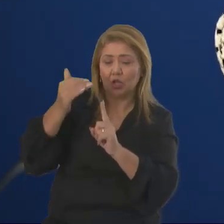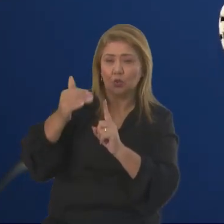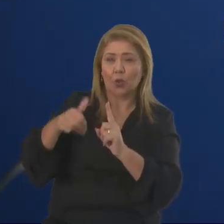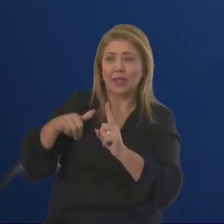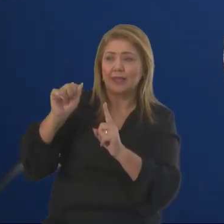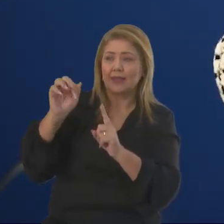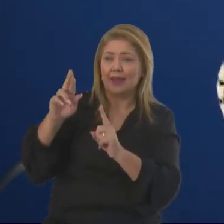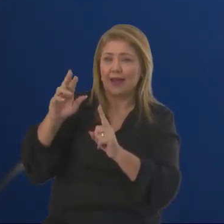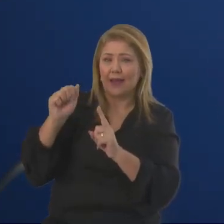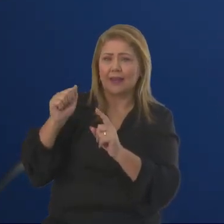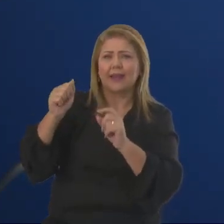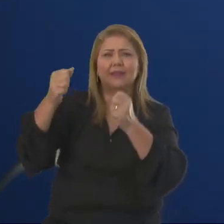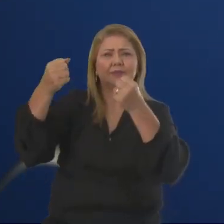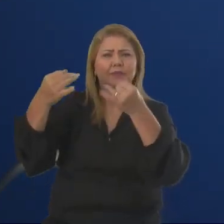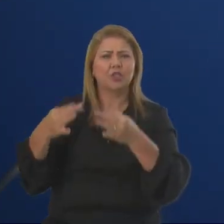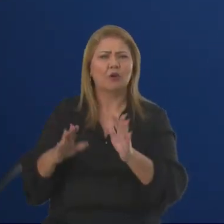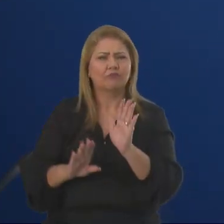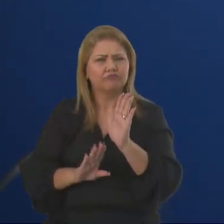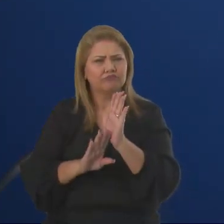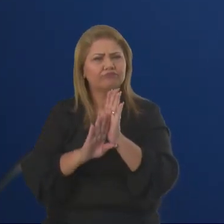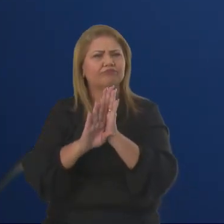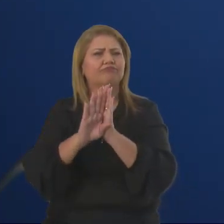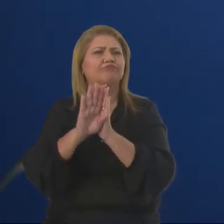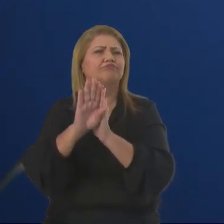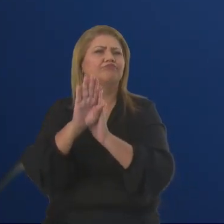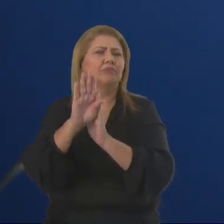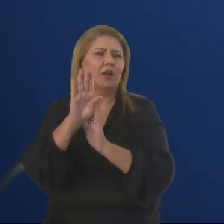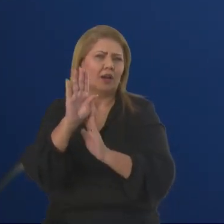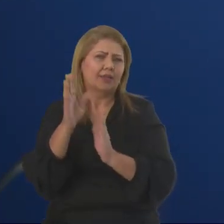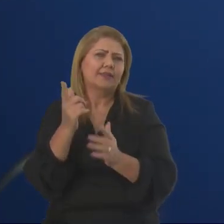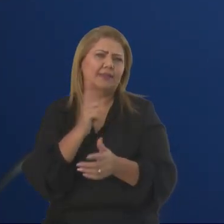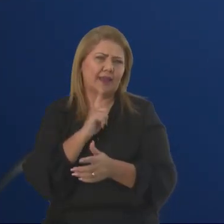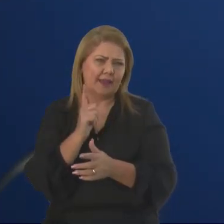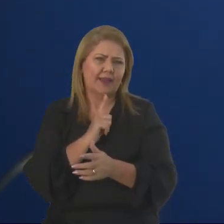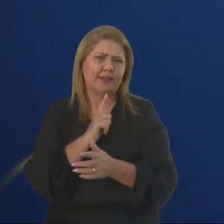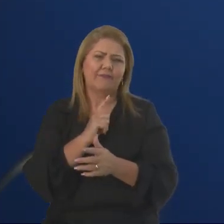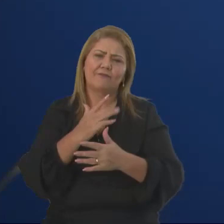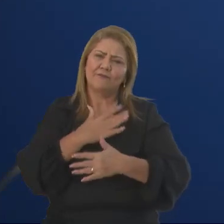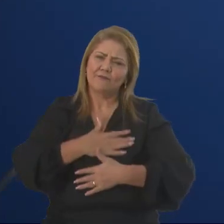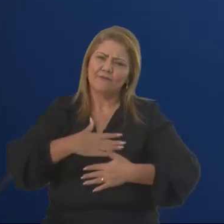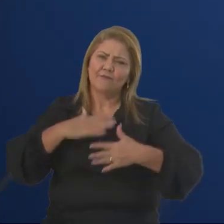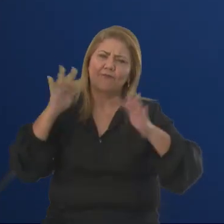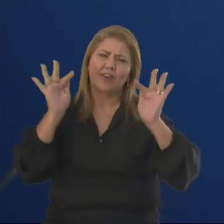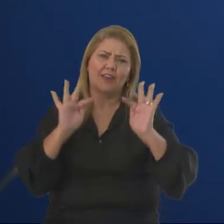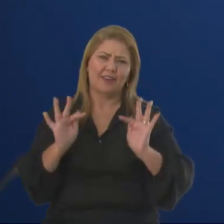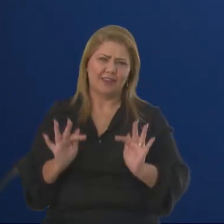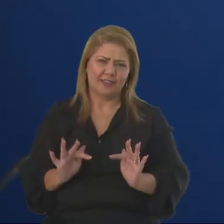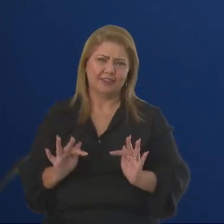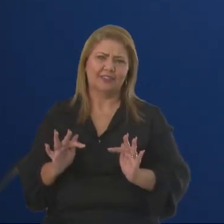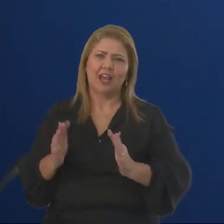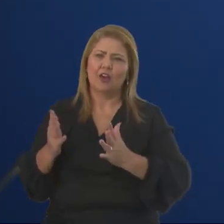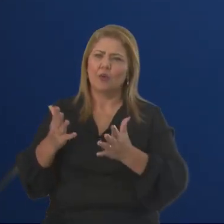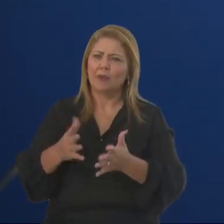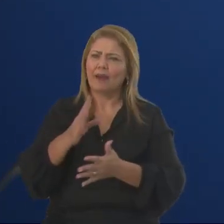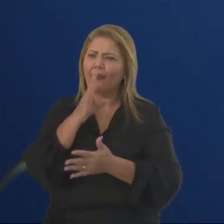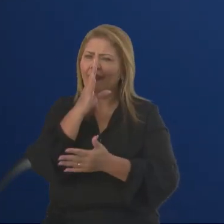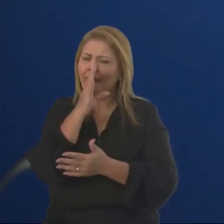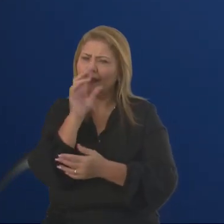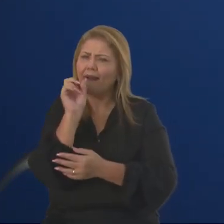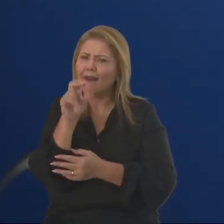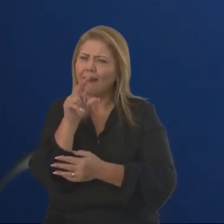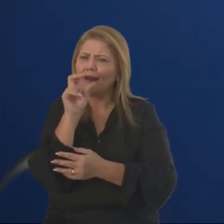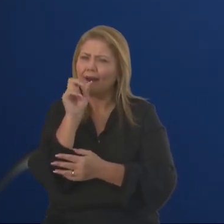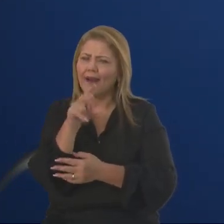fato, avançado muito. É uma felicidade para a gente, né, acompanhar, participar dessas iniciativas do tribunal que demonstram